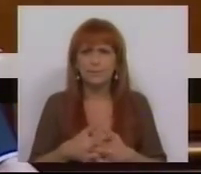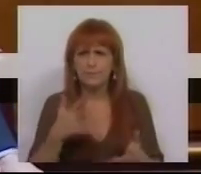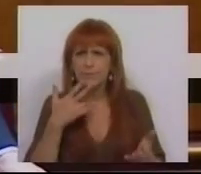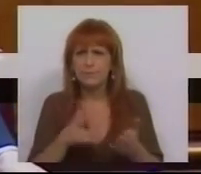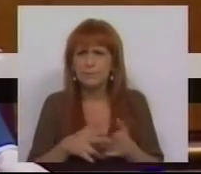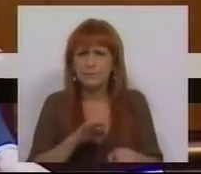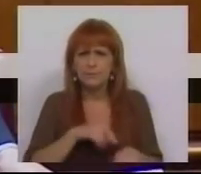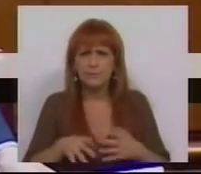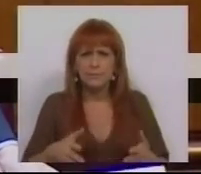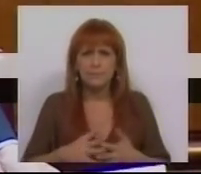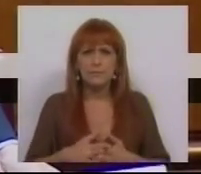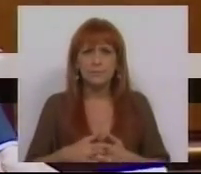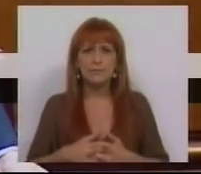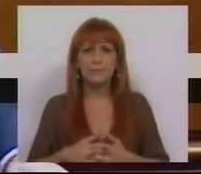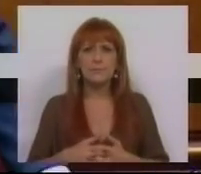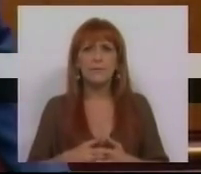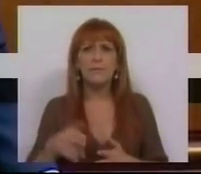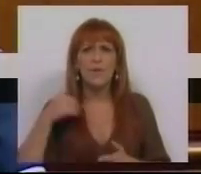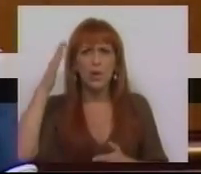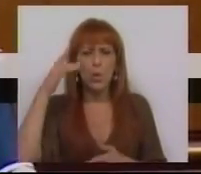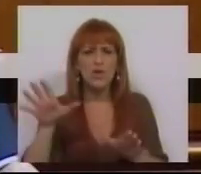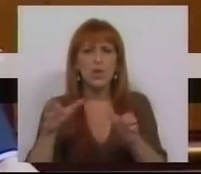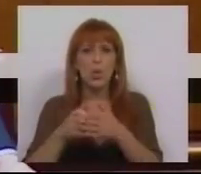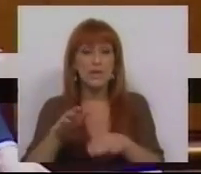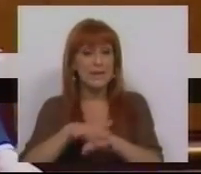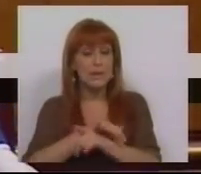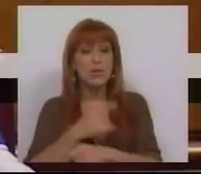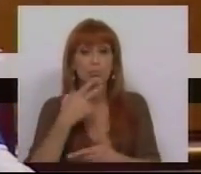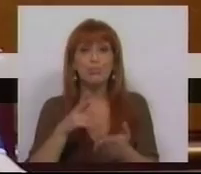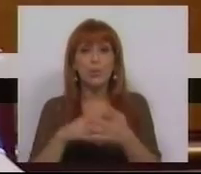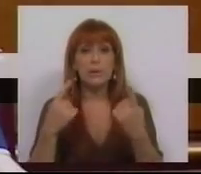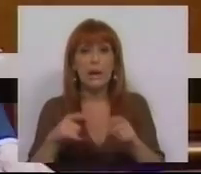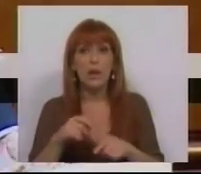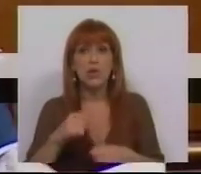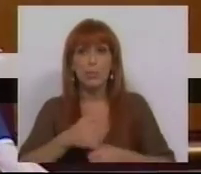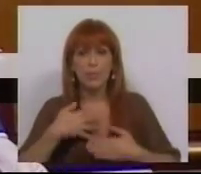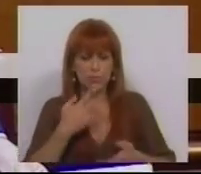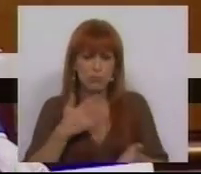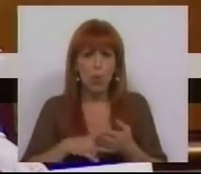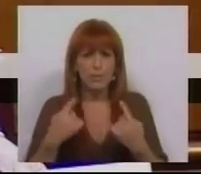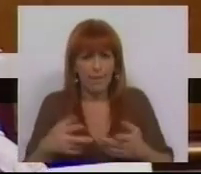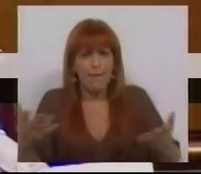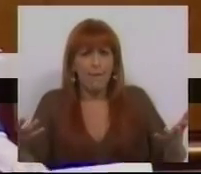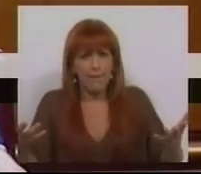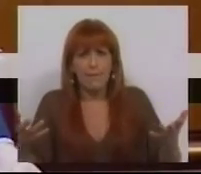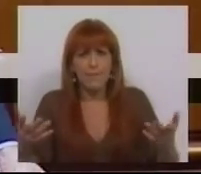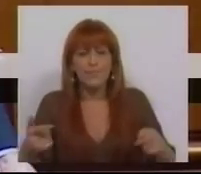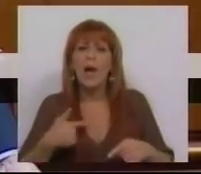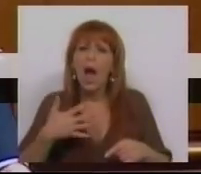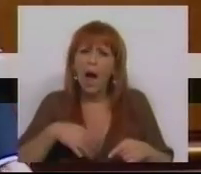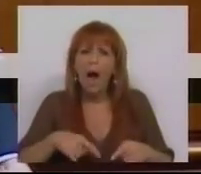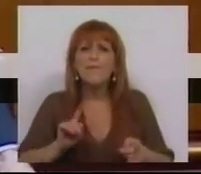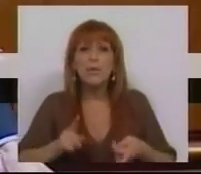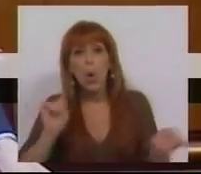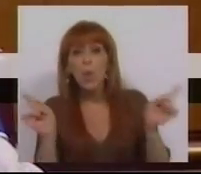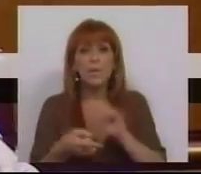é verdade, Sr. Deputado. Eu acho que o Conselho de Administração tem razão e que os profissionais têm a razão. E eu gostaria